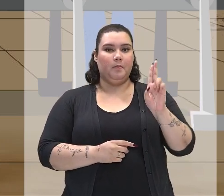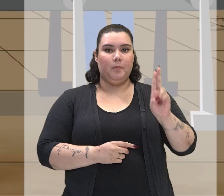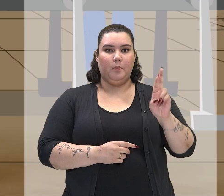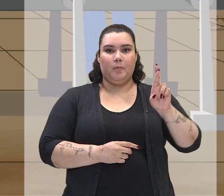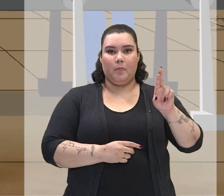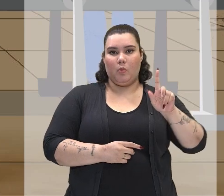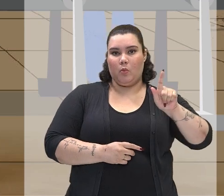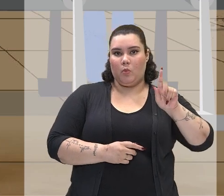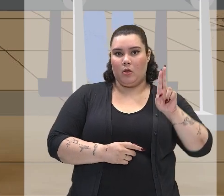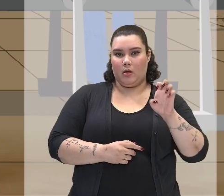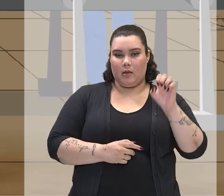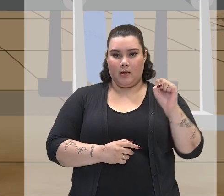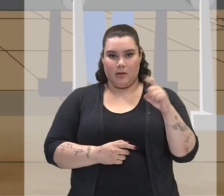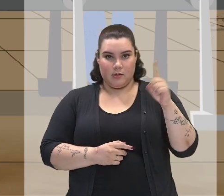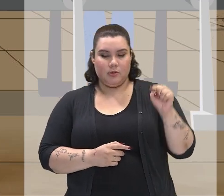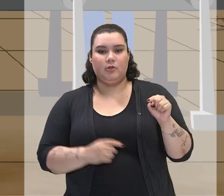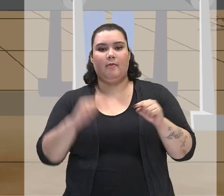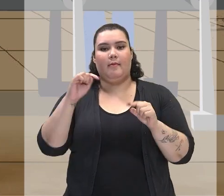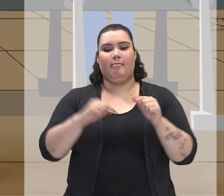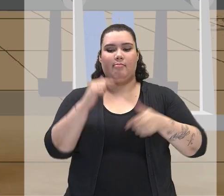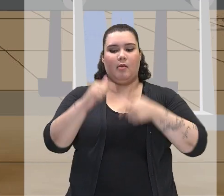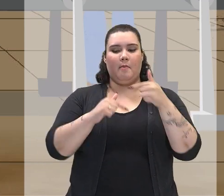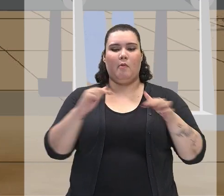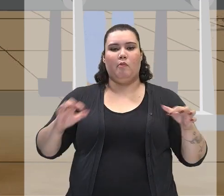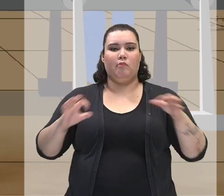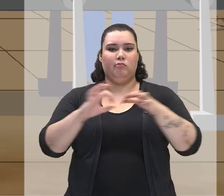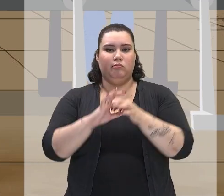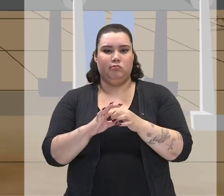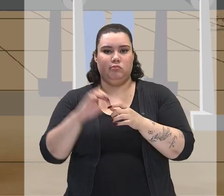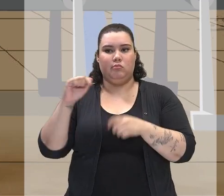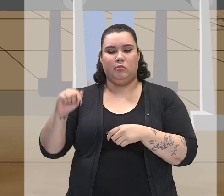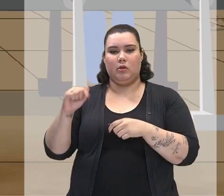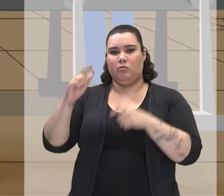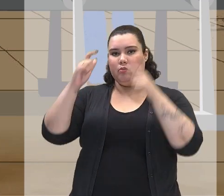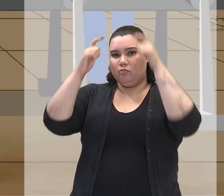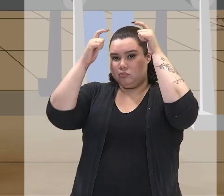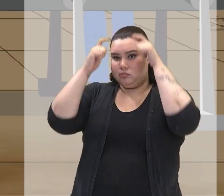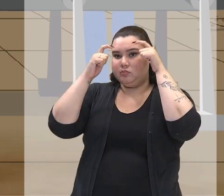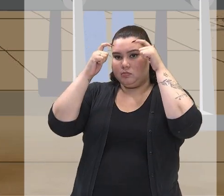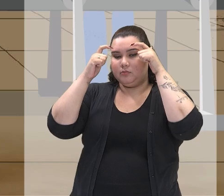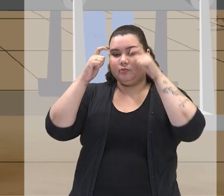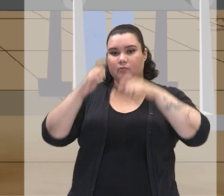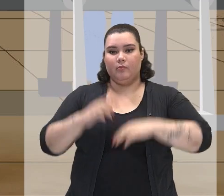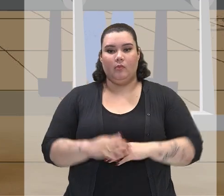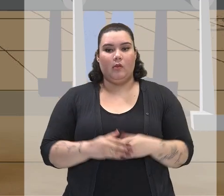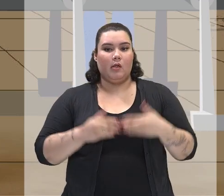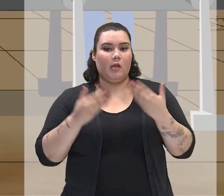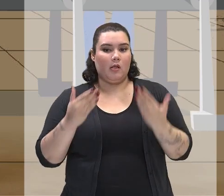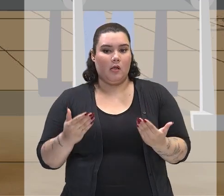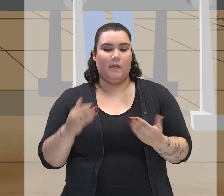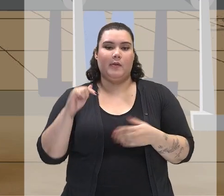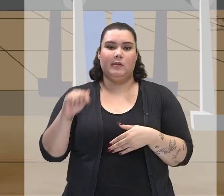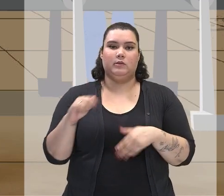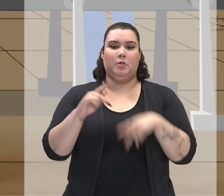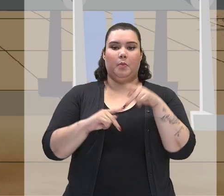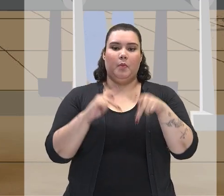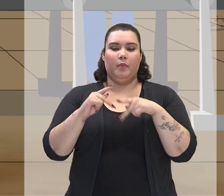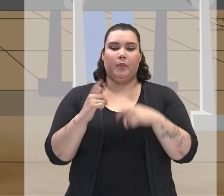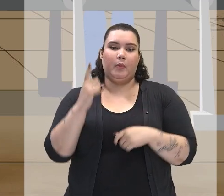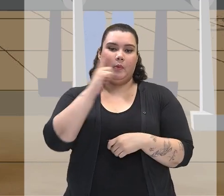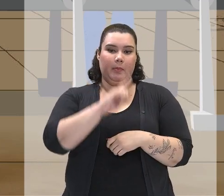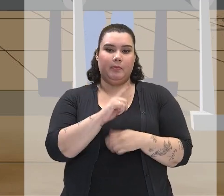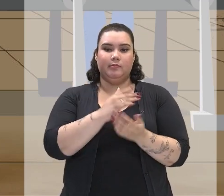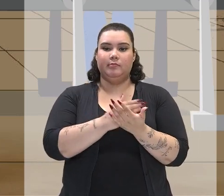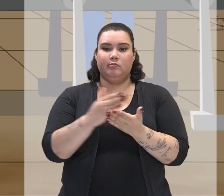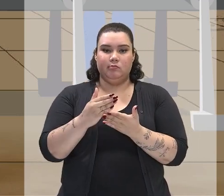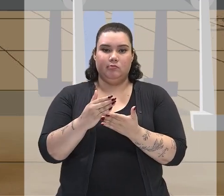e expandindo seus negócios ultramarinos juntamente com a coroa. Então é nesse momento que essa classe vai ganhar